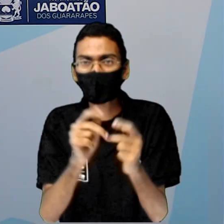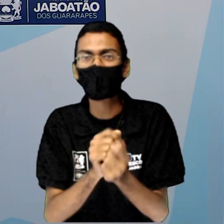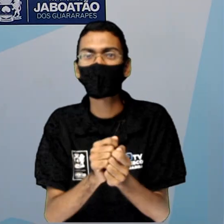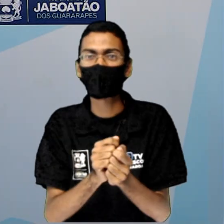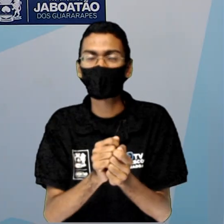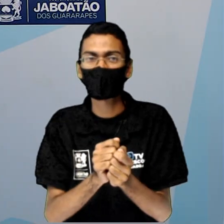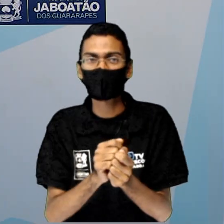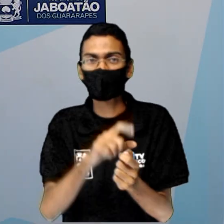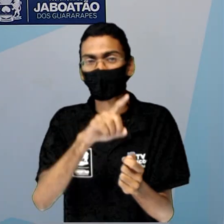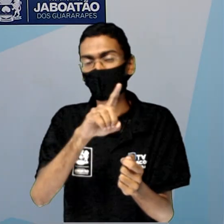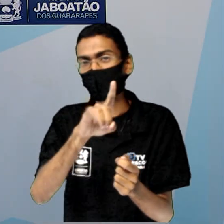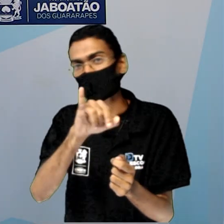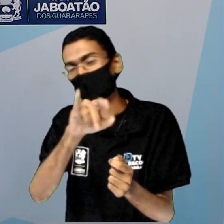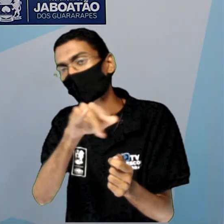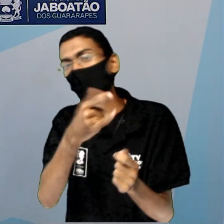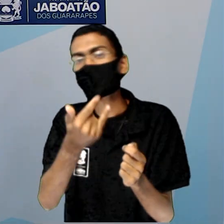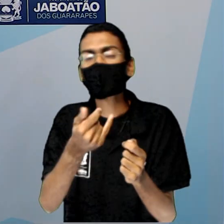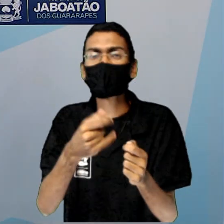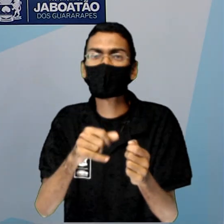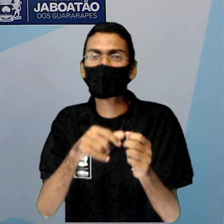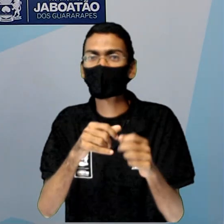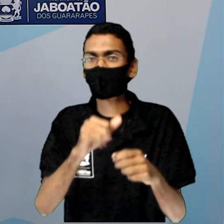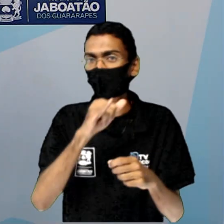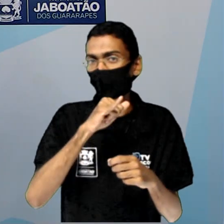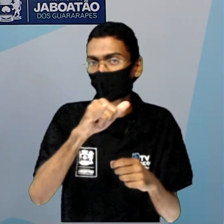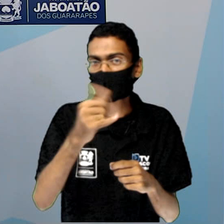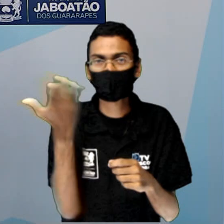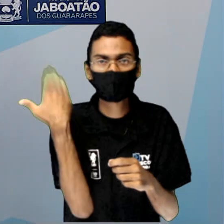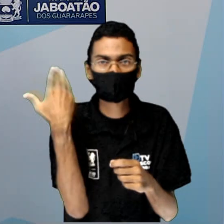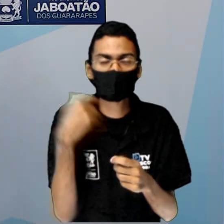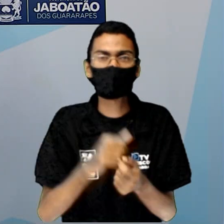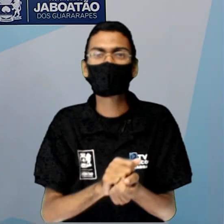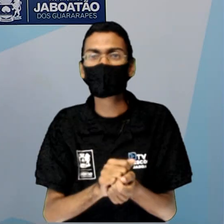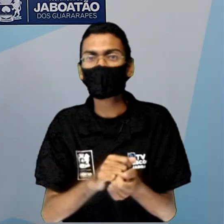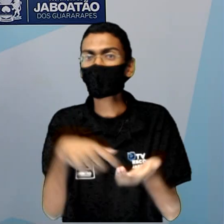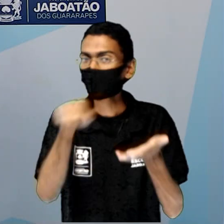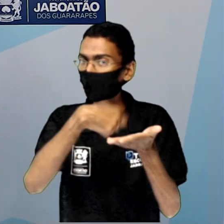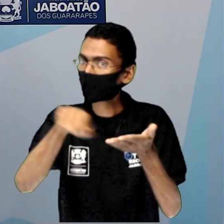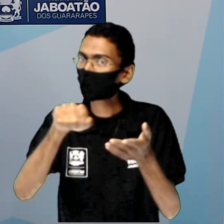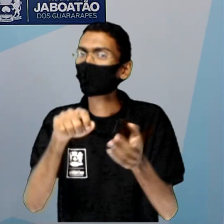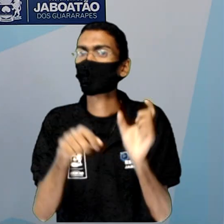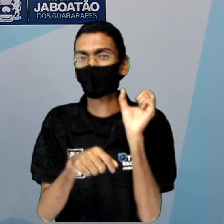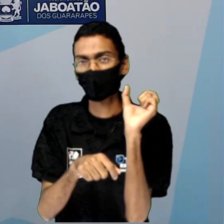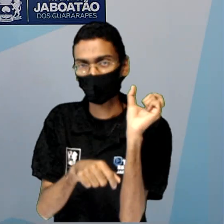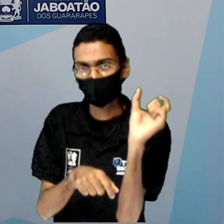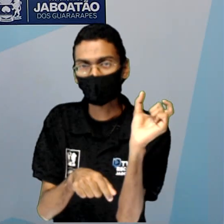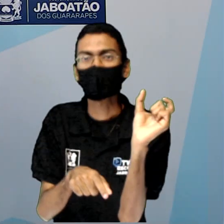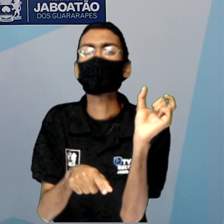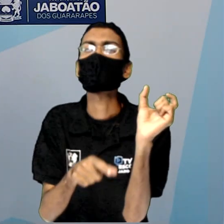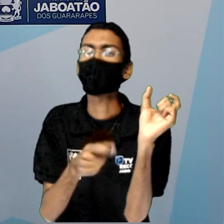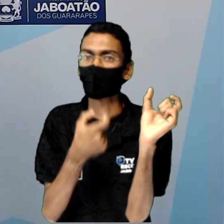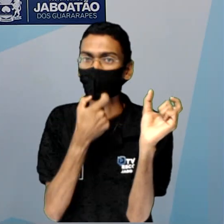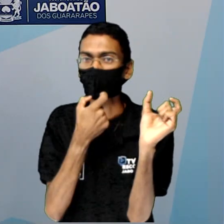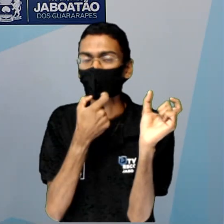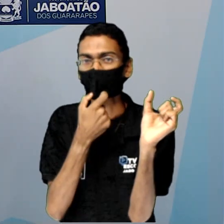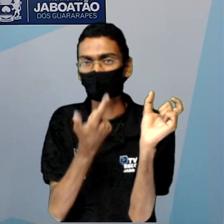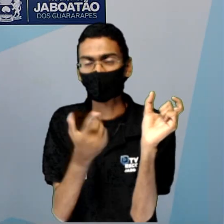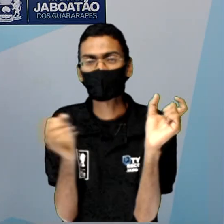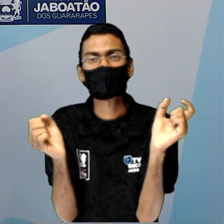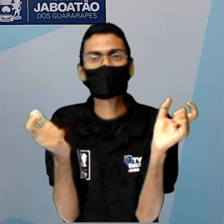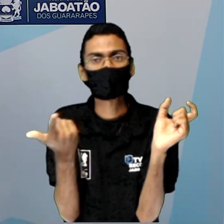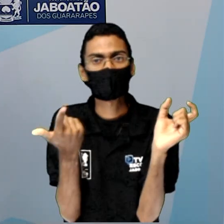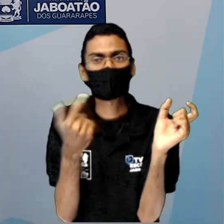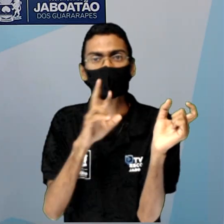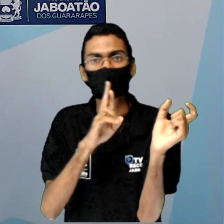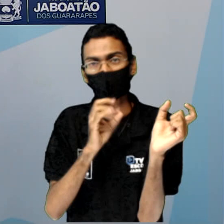E a gente também pode escrever didn't. Lembra que tem aquela possibilidade de juntar duas palavras? Pois é,